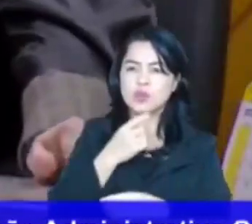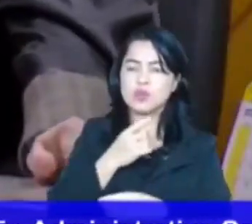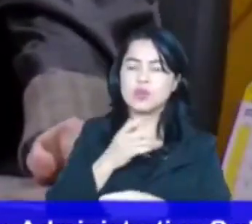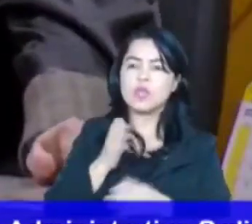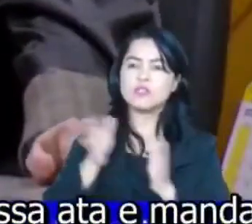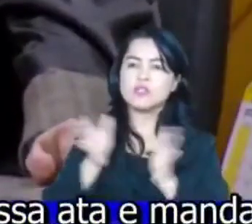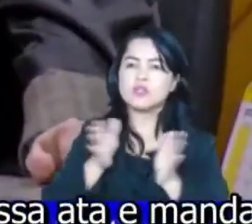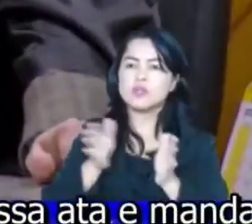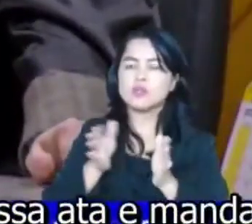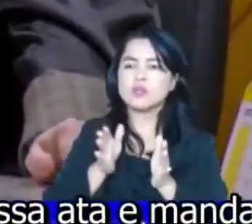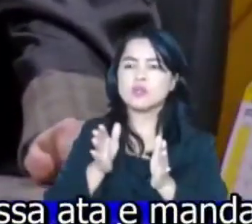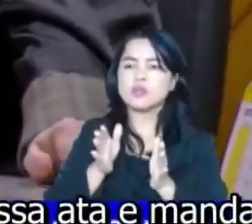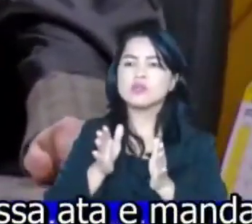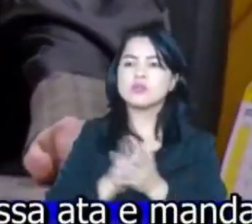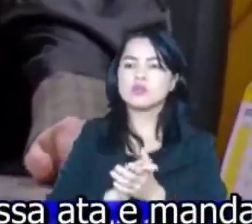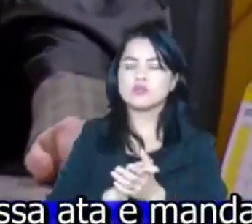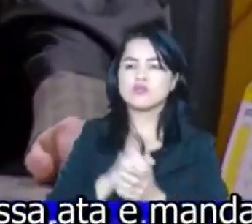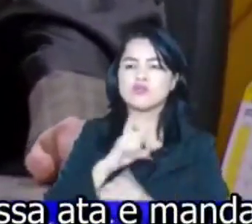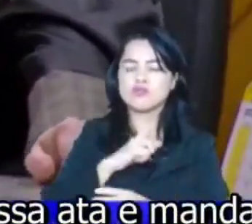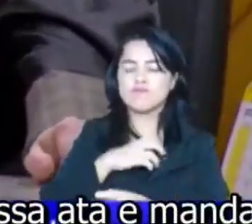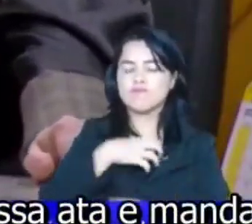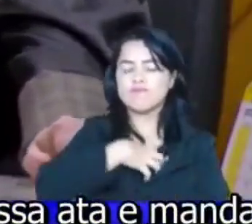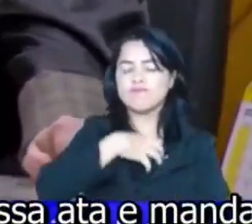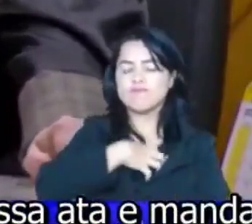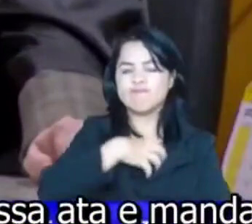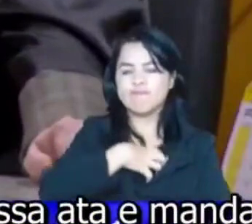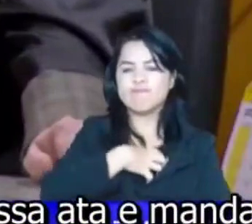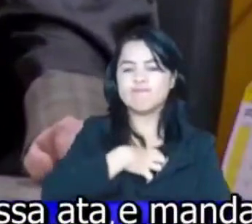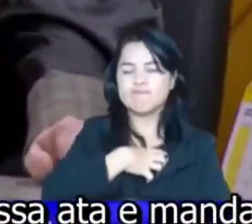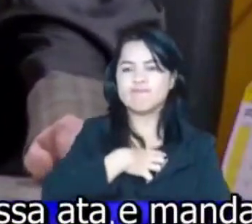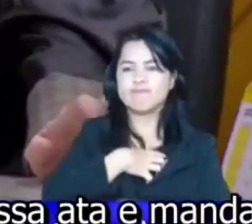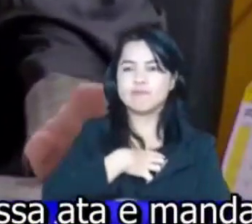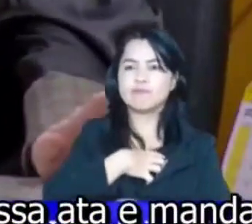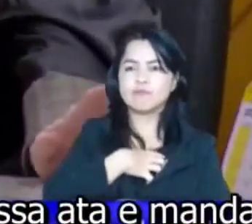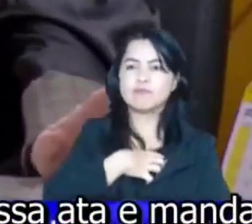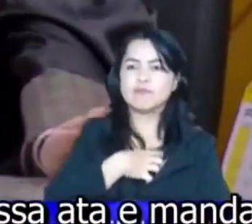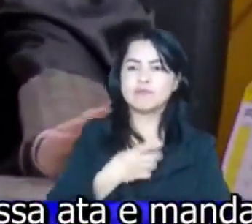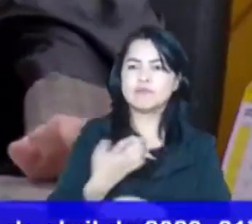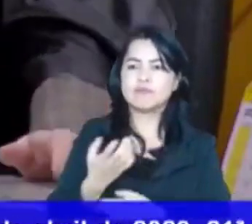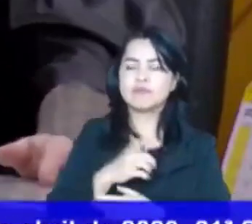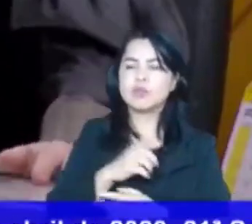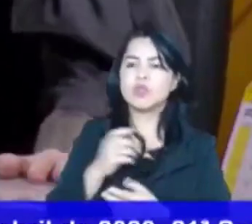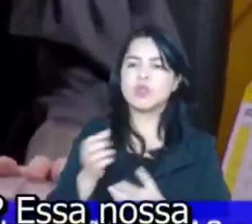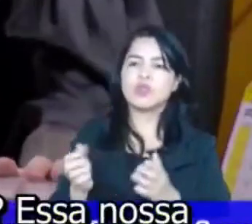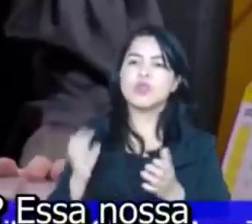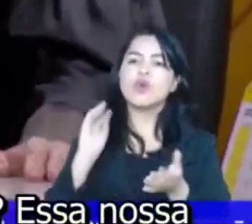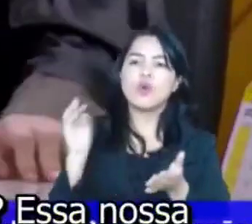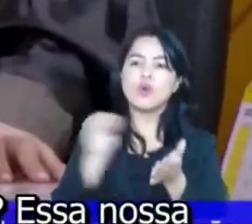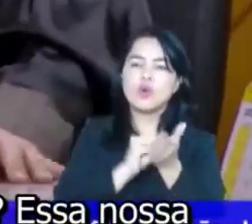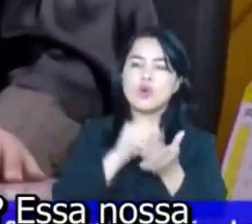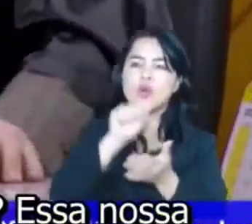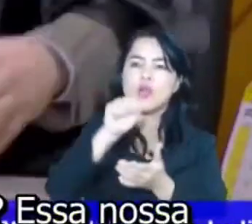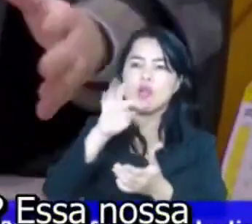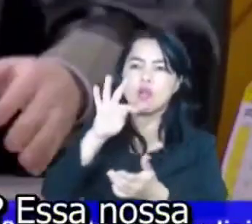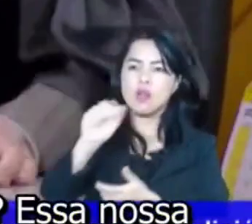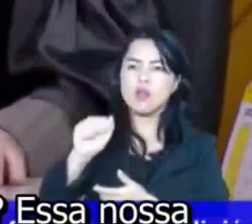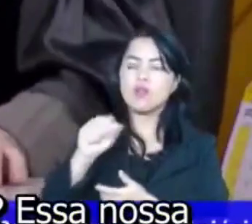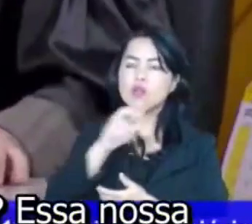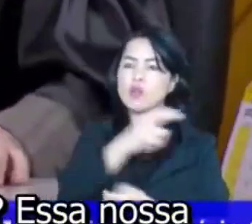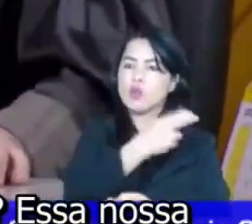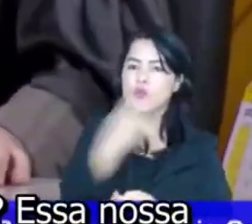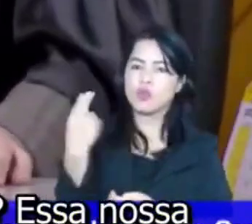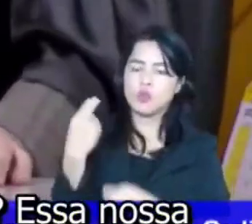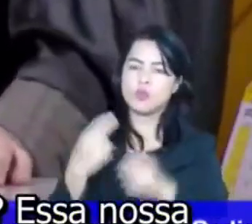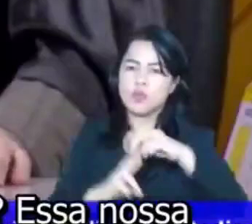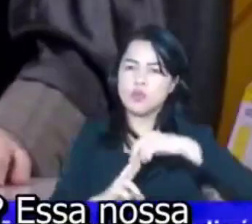Orlando, e fica aqui os nossos sentimentos, tá bom, Clemente, lançar na nossa ata e mandar para a família, em nome de todos nós